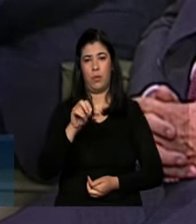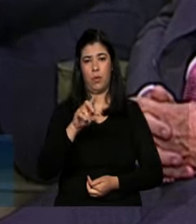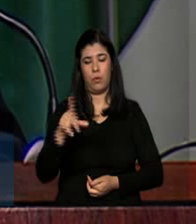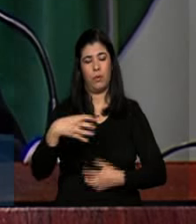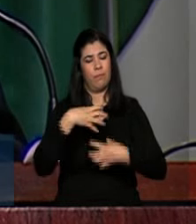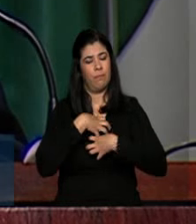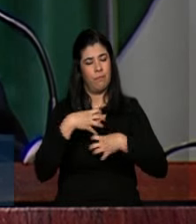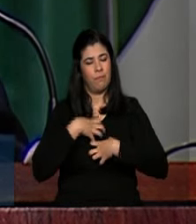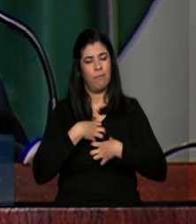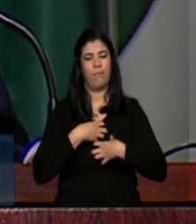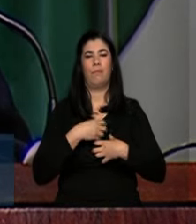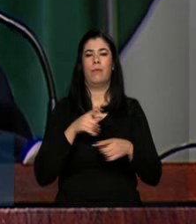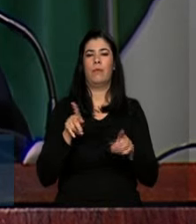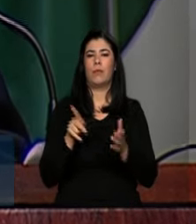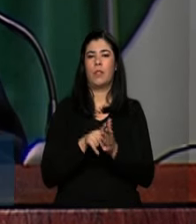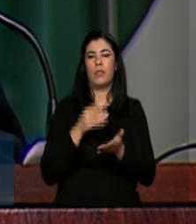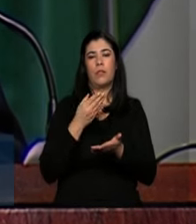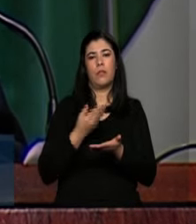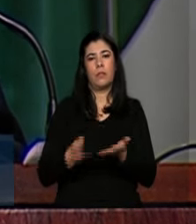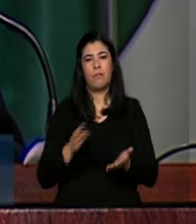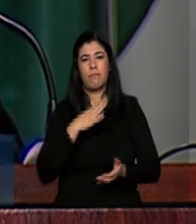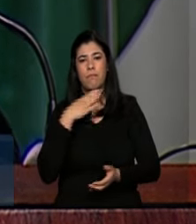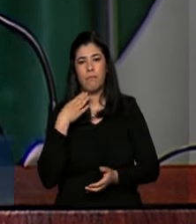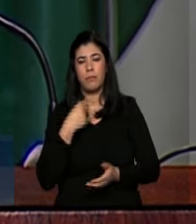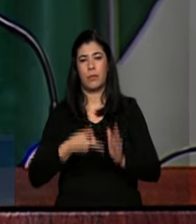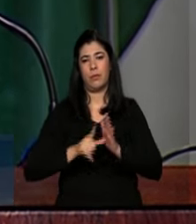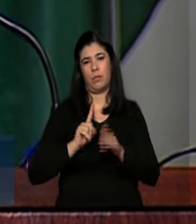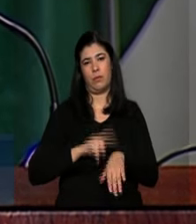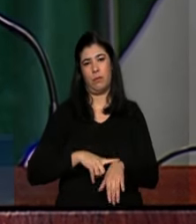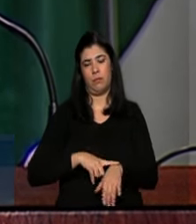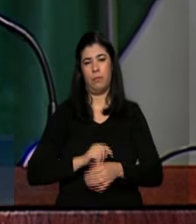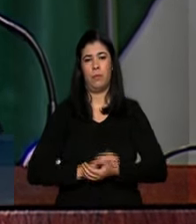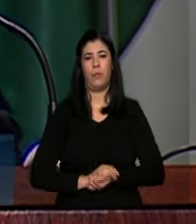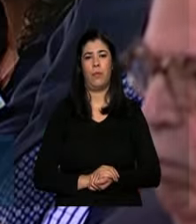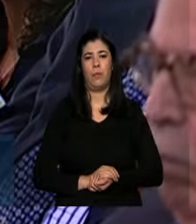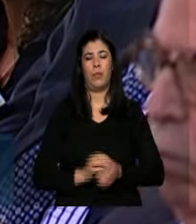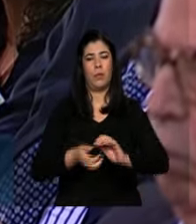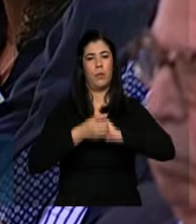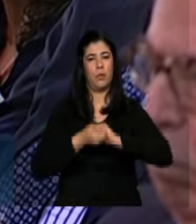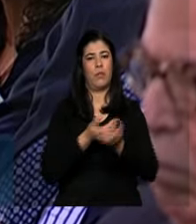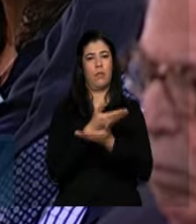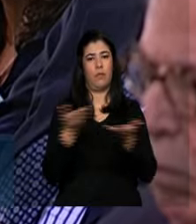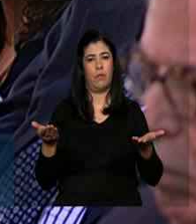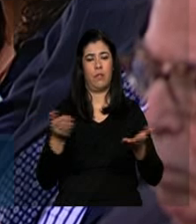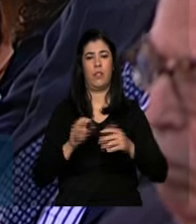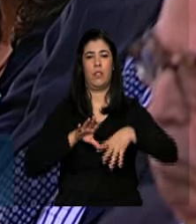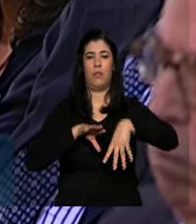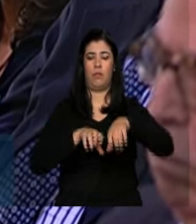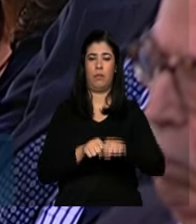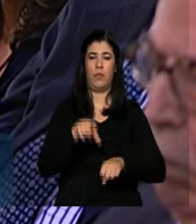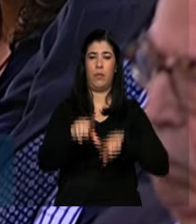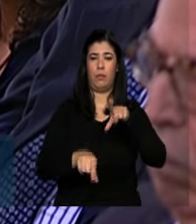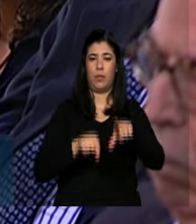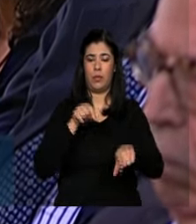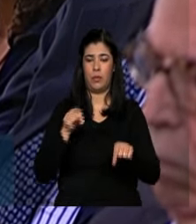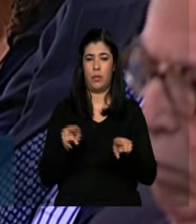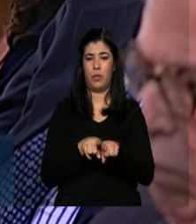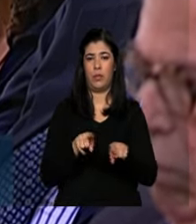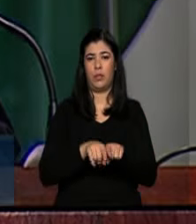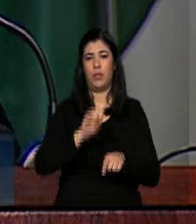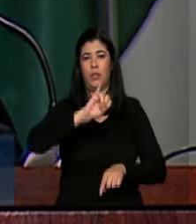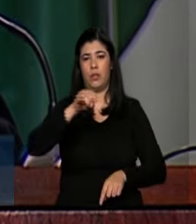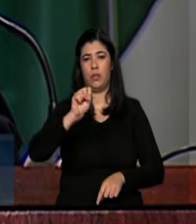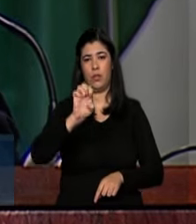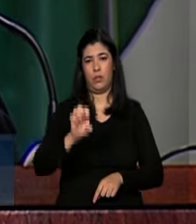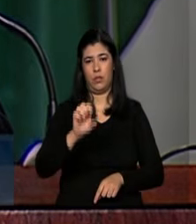sinceros sentimentos por sua perda prematura. Congratulo os formandos também pela escolha do embaixador José Alfredo